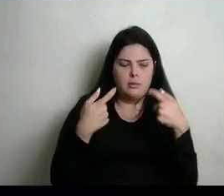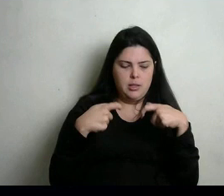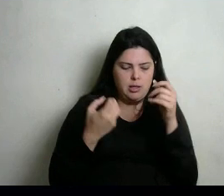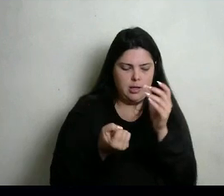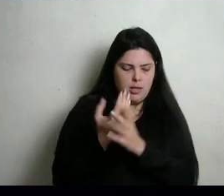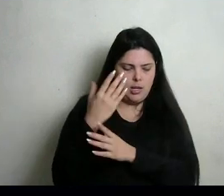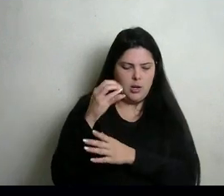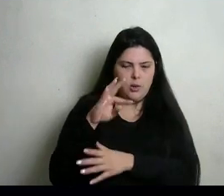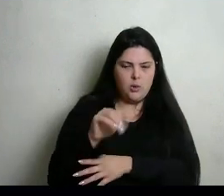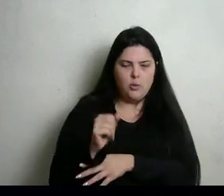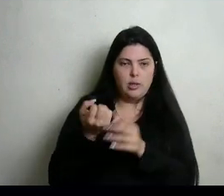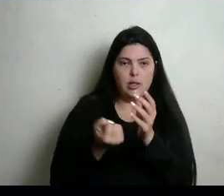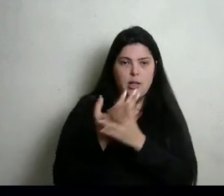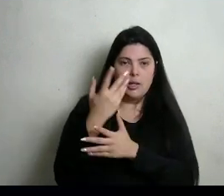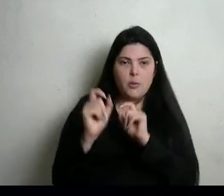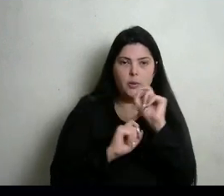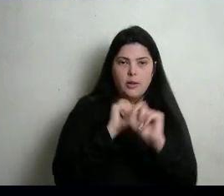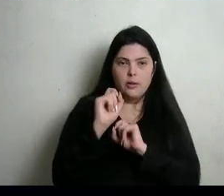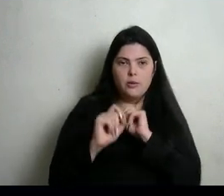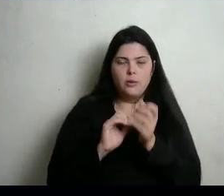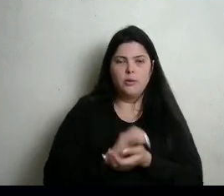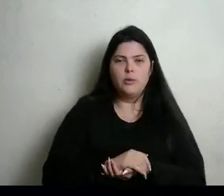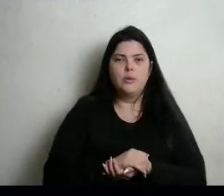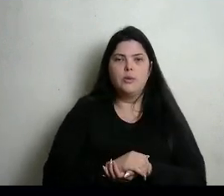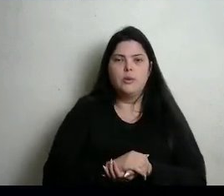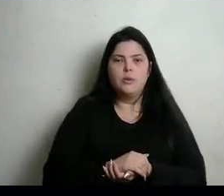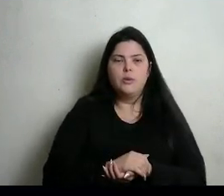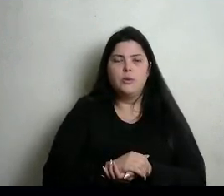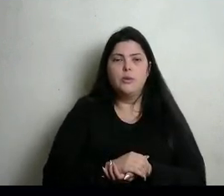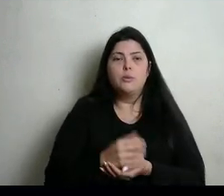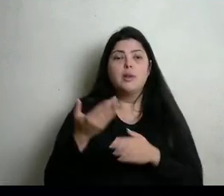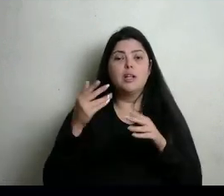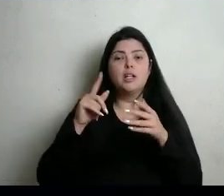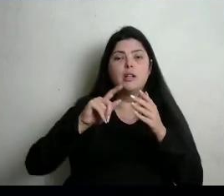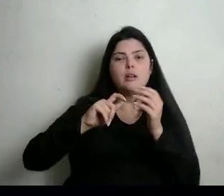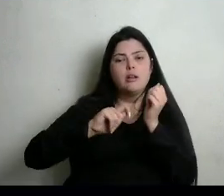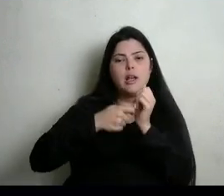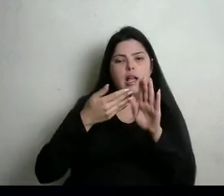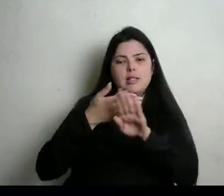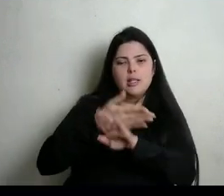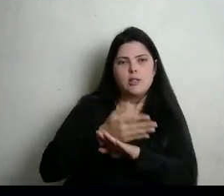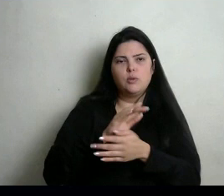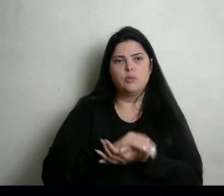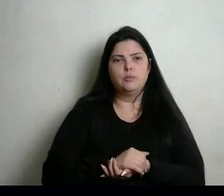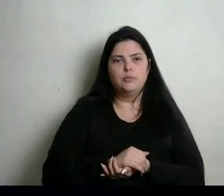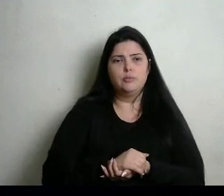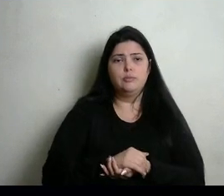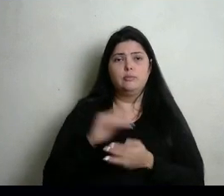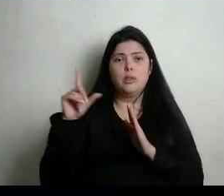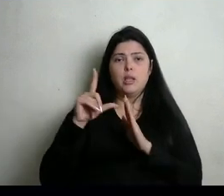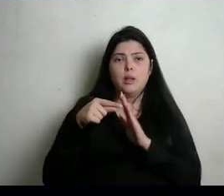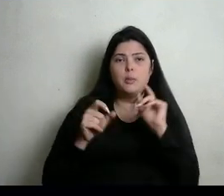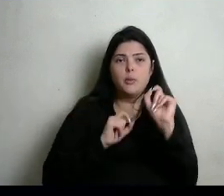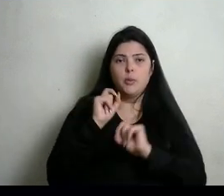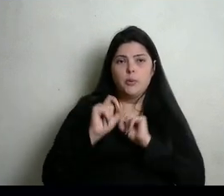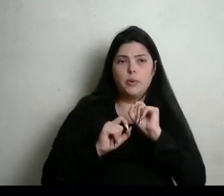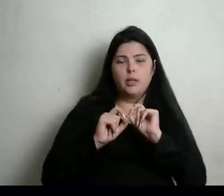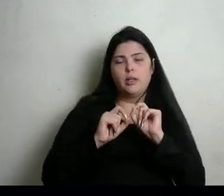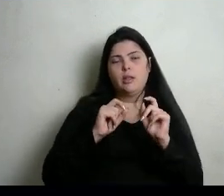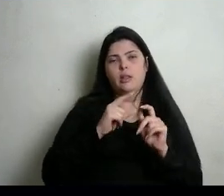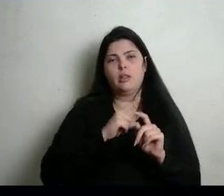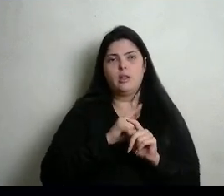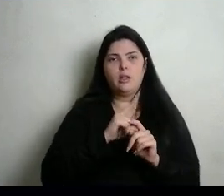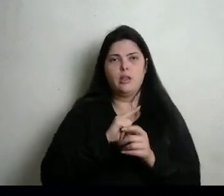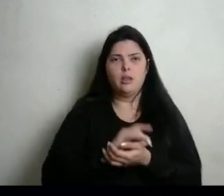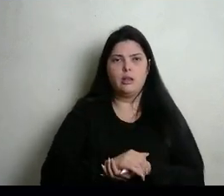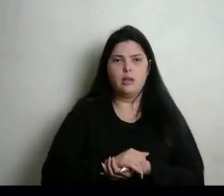gerar um, uma chave de acesso para isso. Depois que eu tenho a